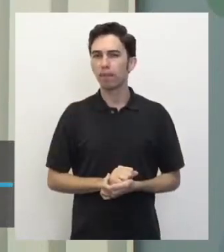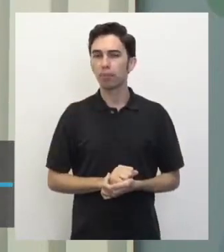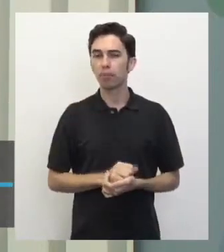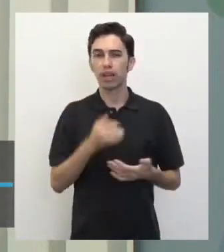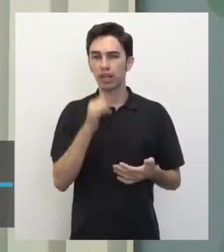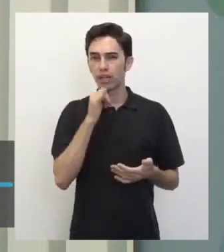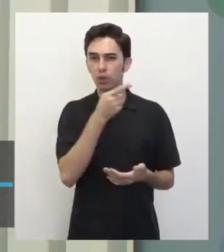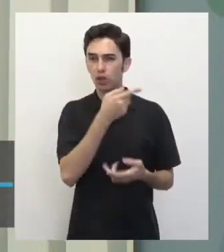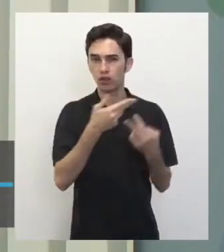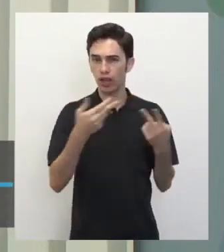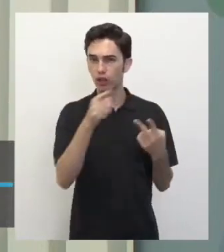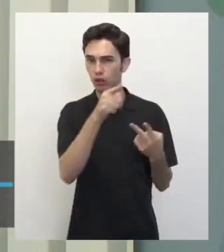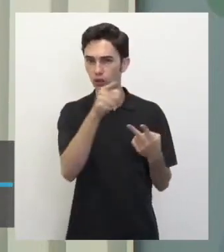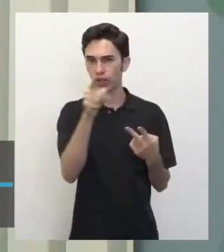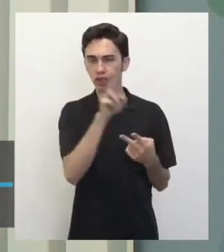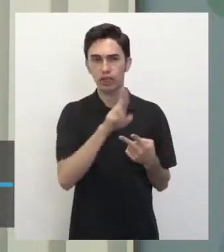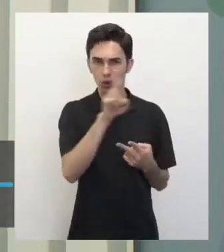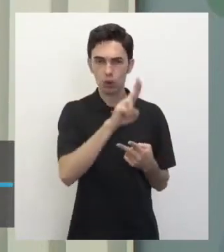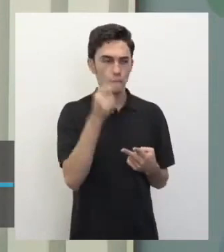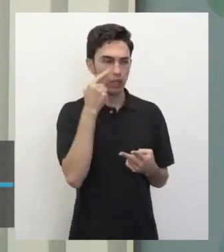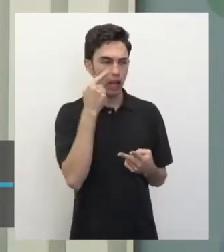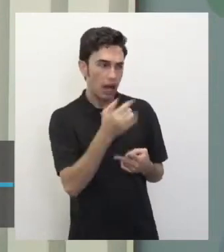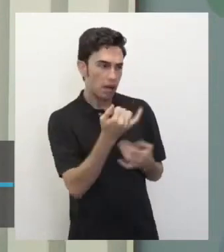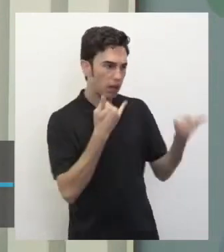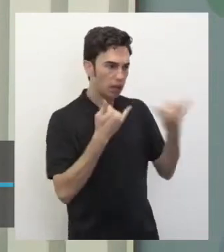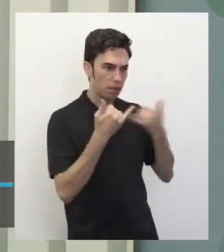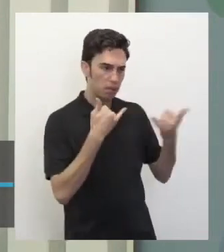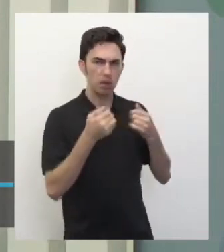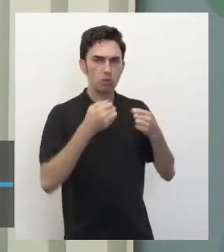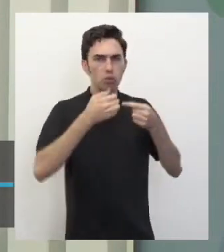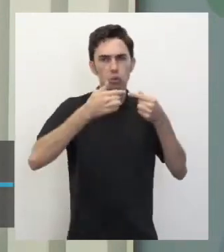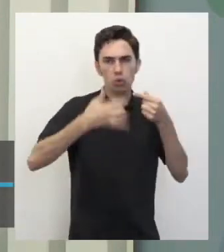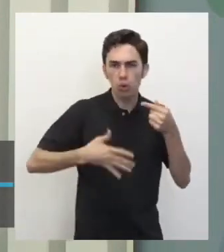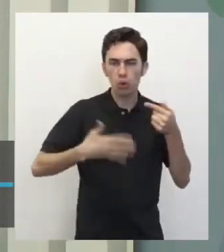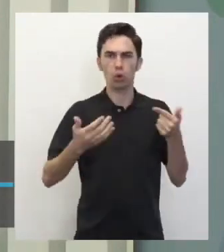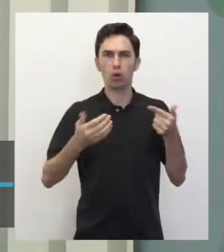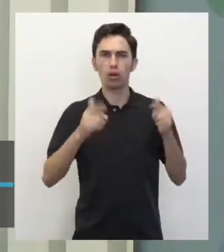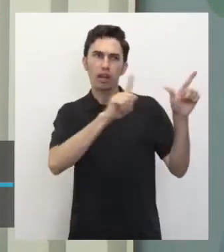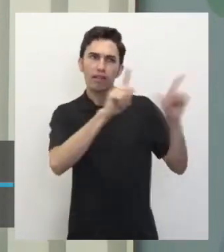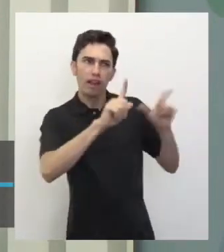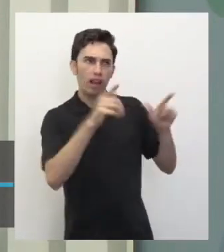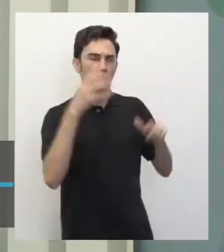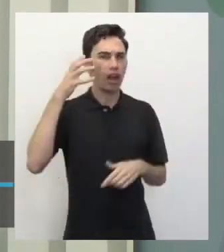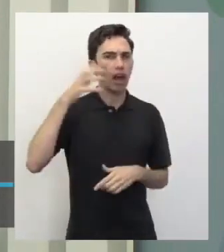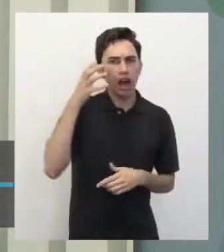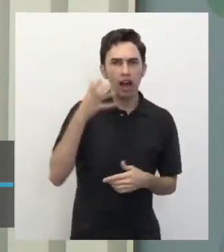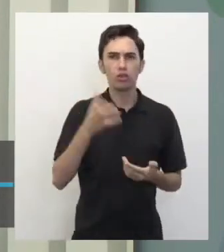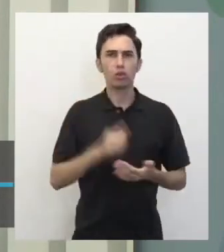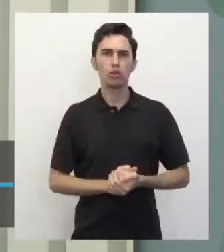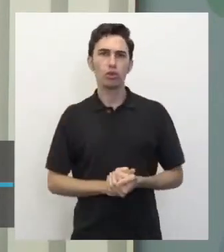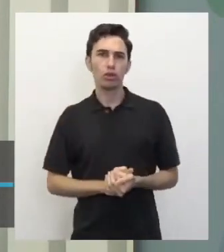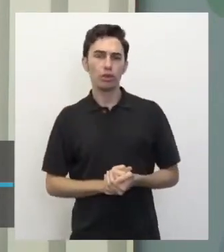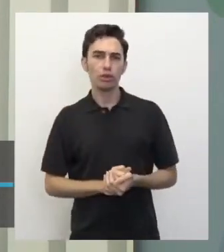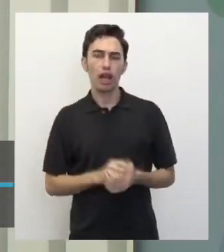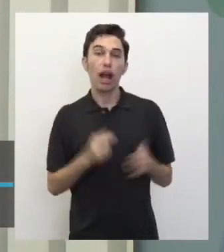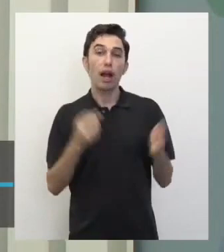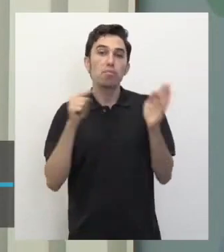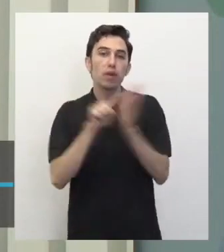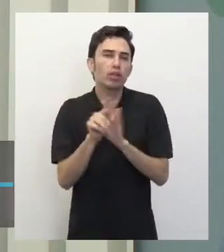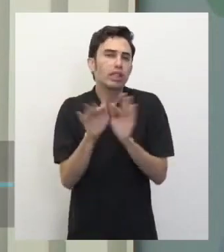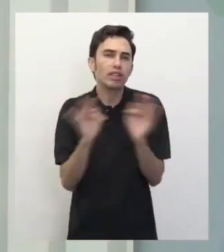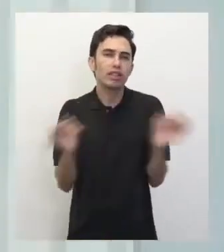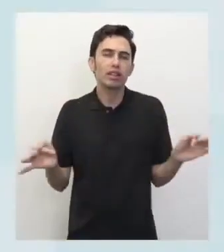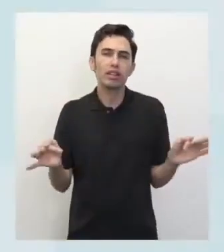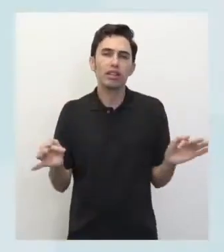canais que vocês se informam, né? Nessas mídias que se informam, Google, canal de TV, rádio, a pergunta é